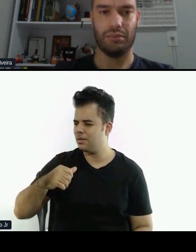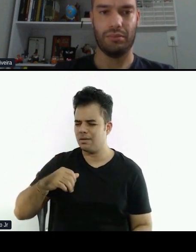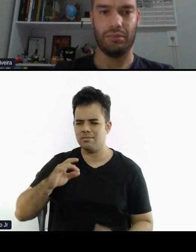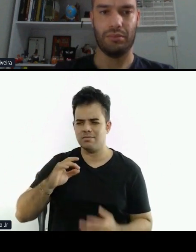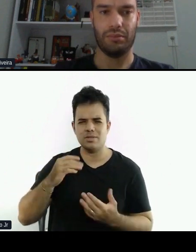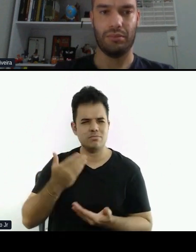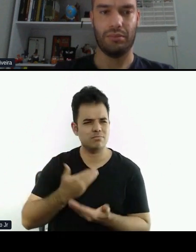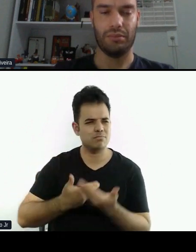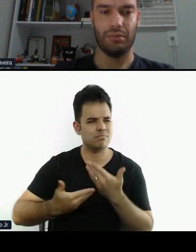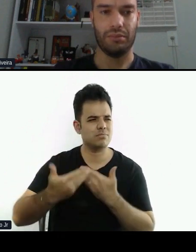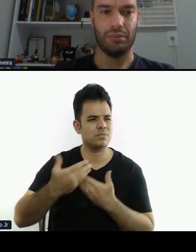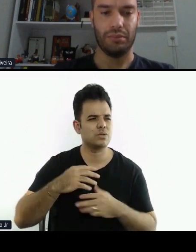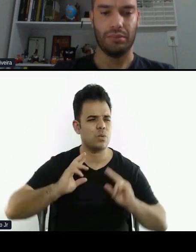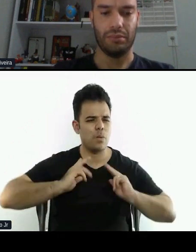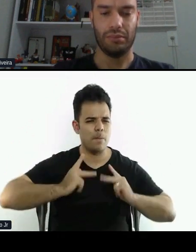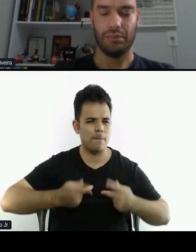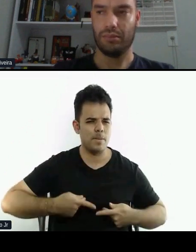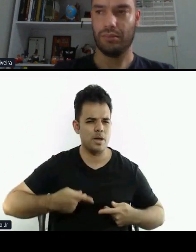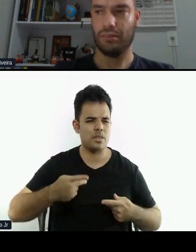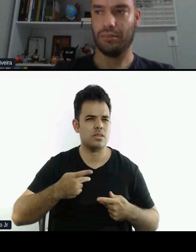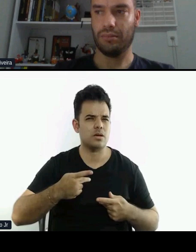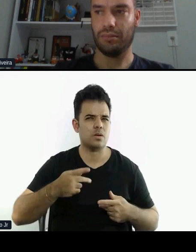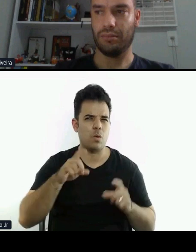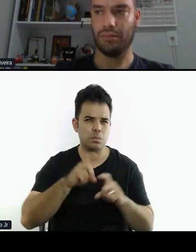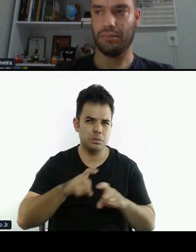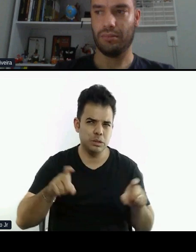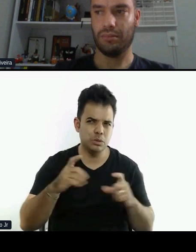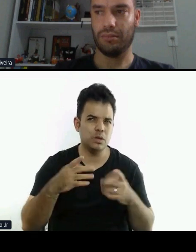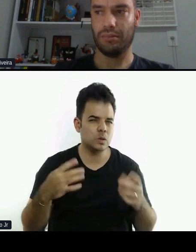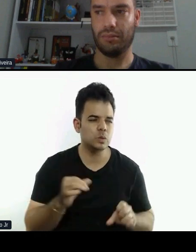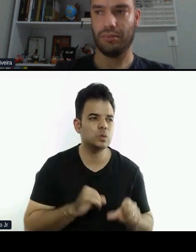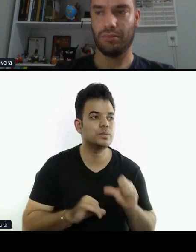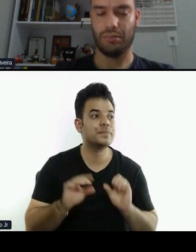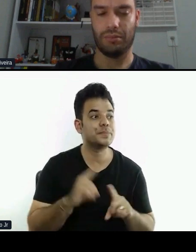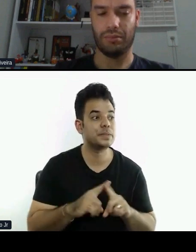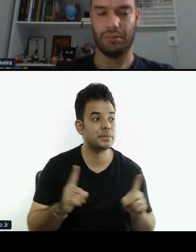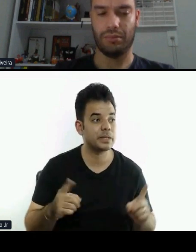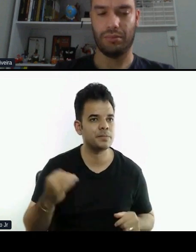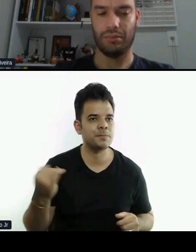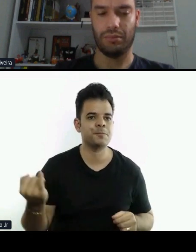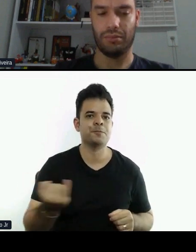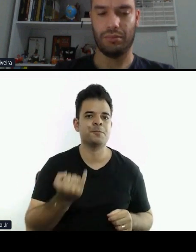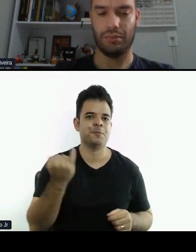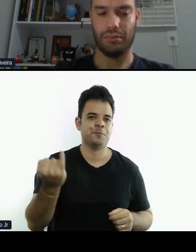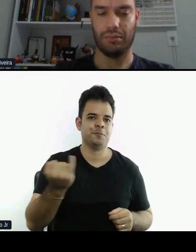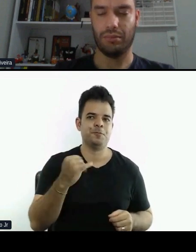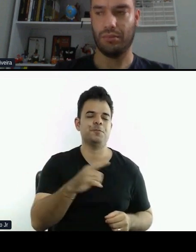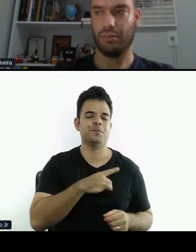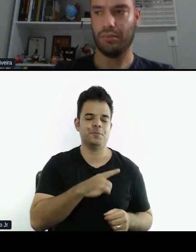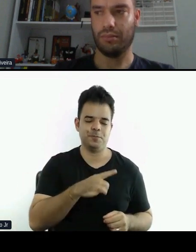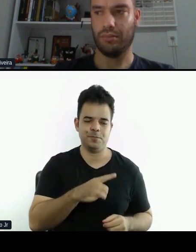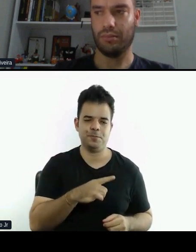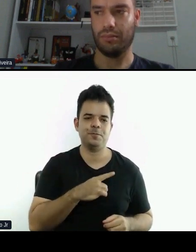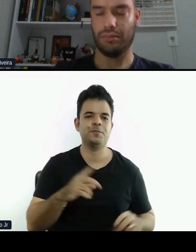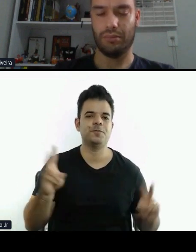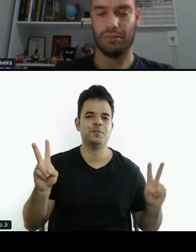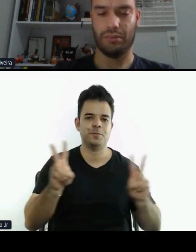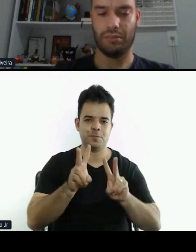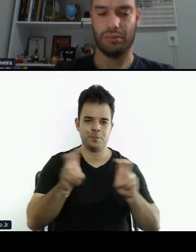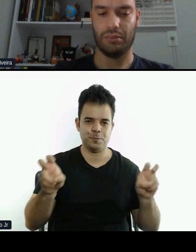teve uma variação. Mas é importante ter esse tópico e abordá-lo,